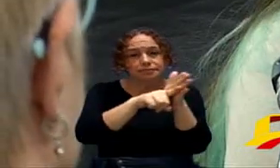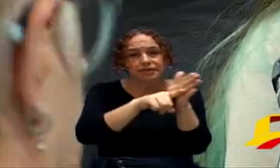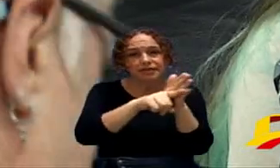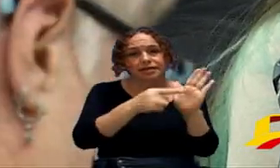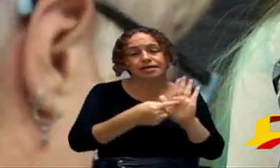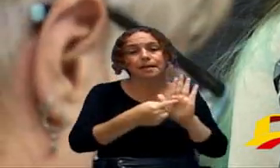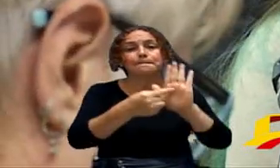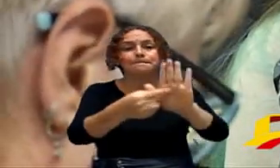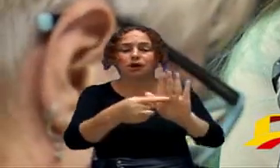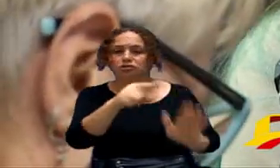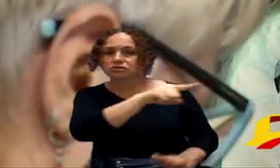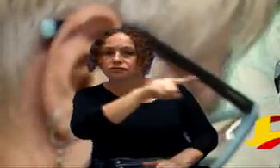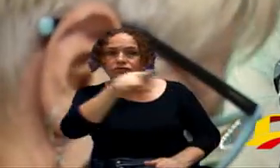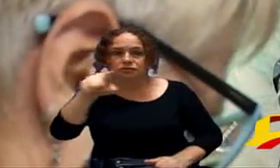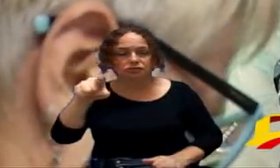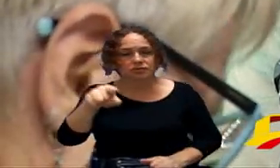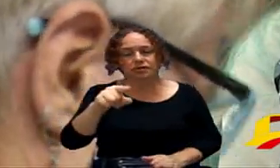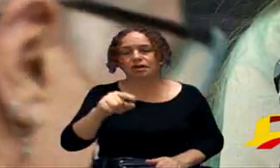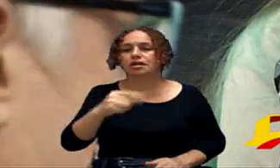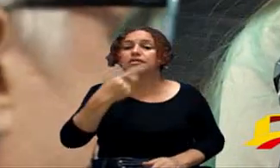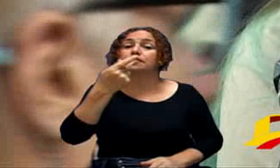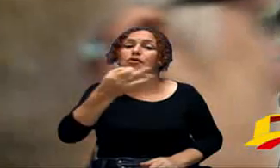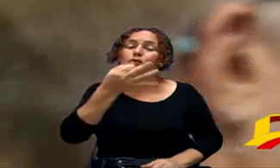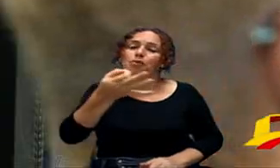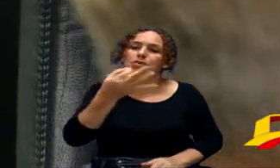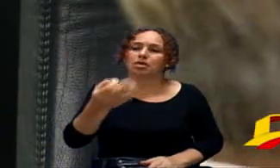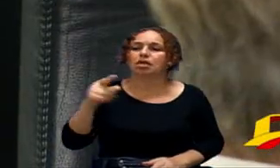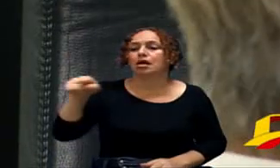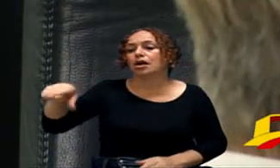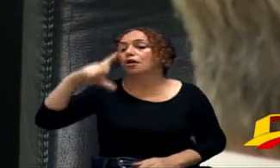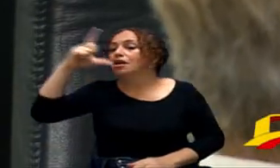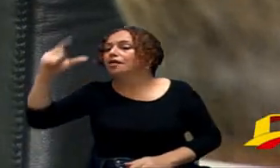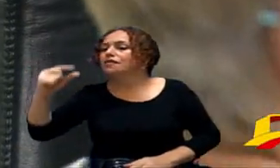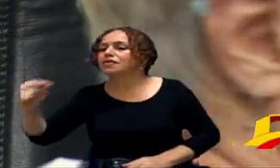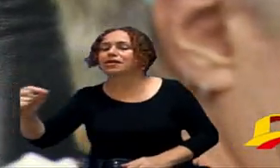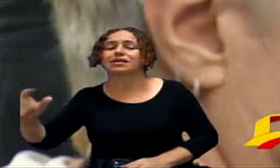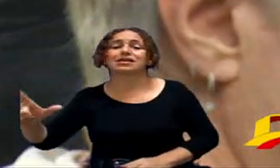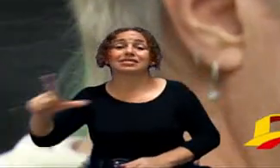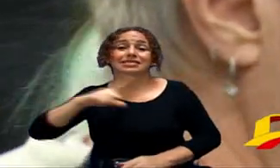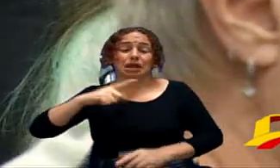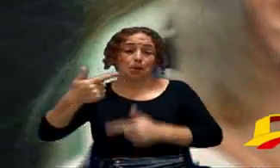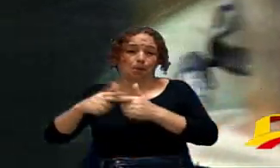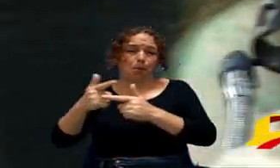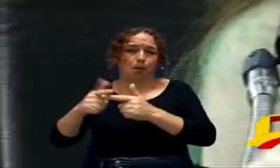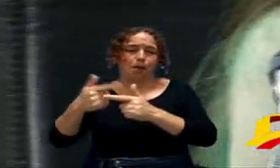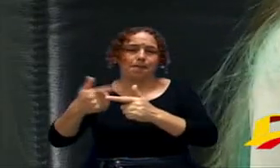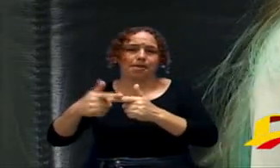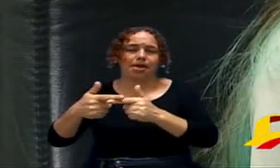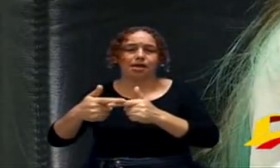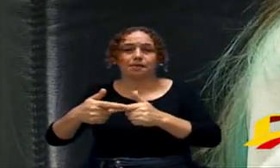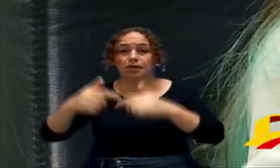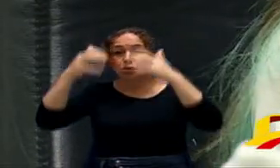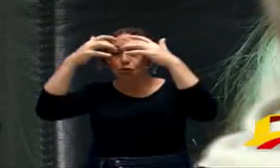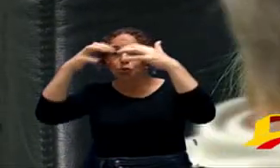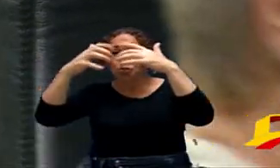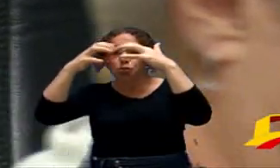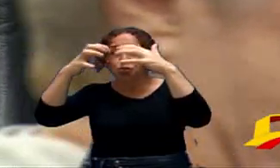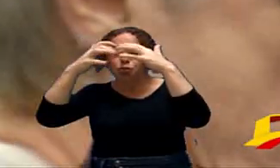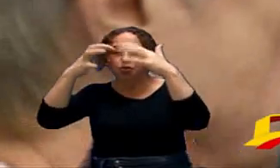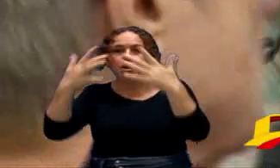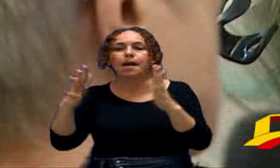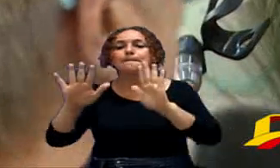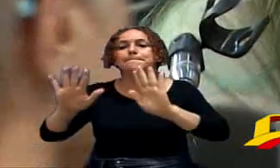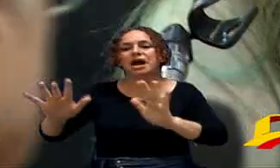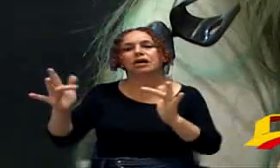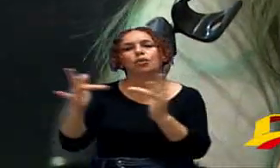assim como vocês alegam que o elefante tem uma complexidade no córtex cerebral, não necessariamente o contato humano é uma coisa ruim